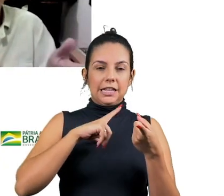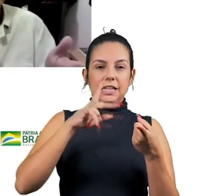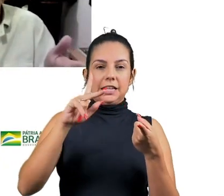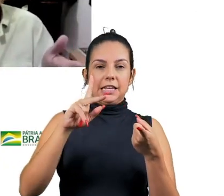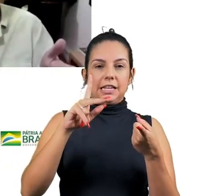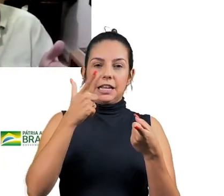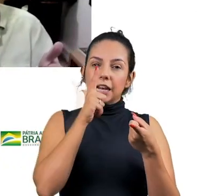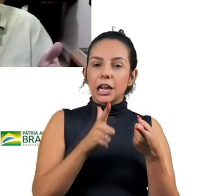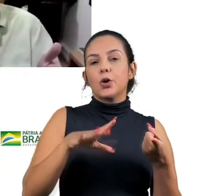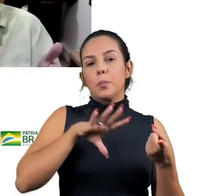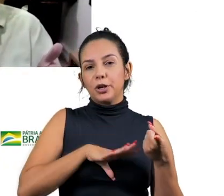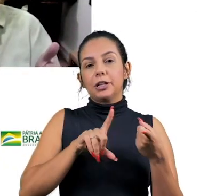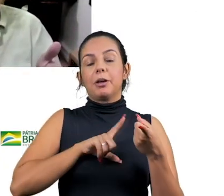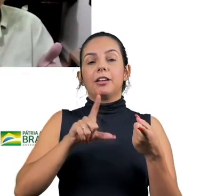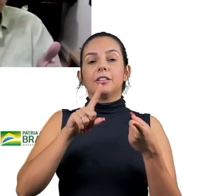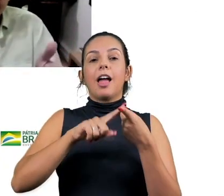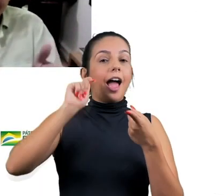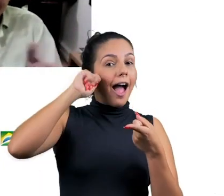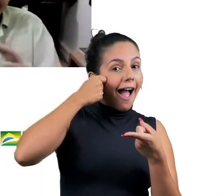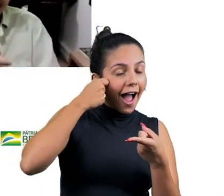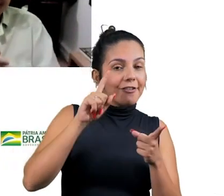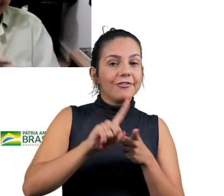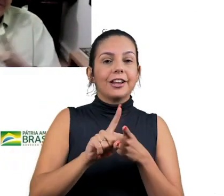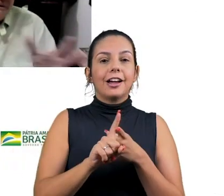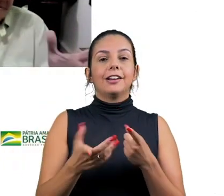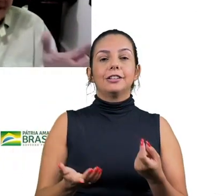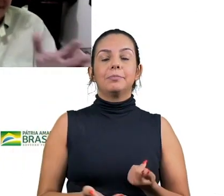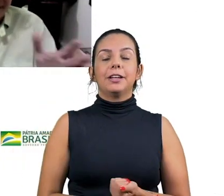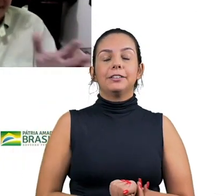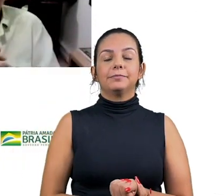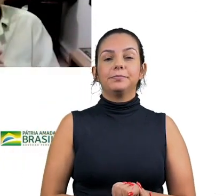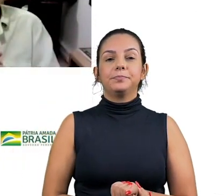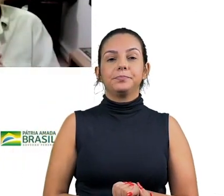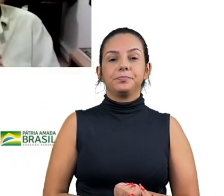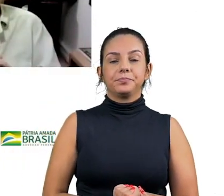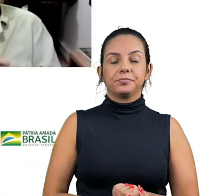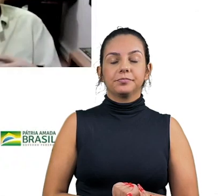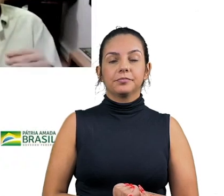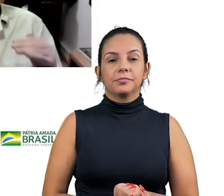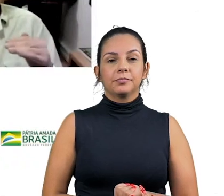De língua portuguesa, e tem muita gente africana, né? Então,